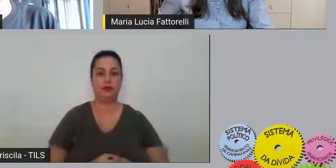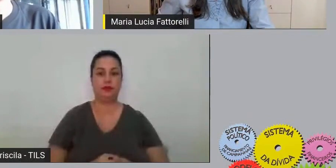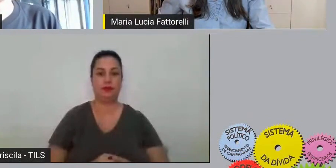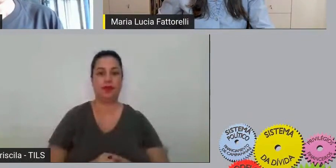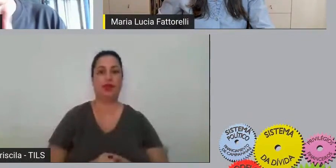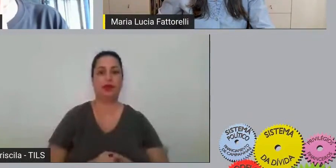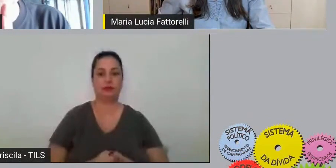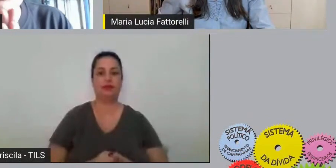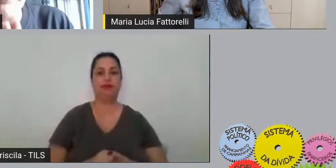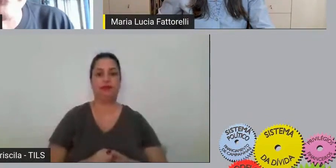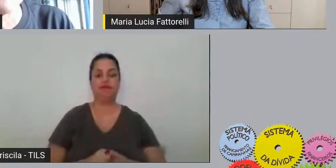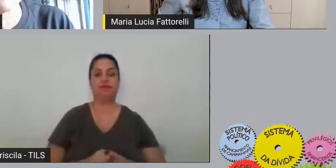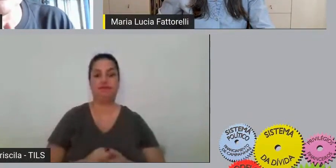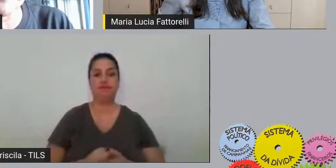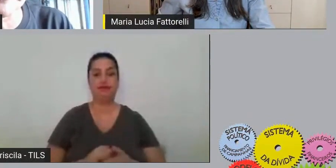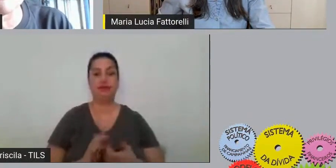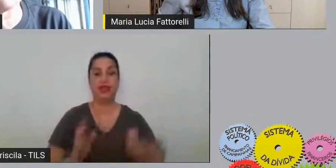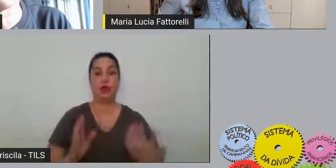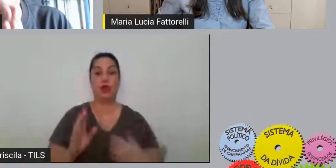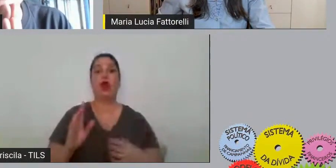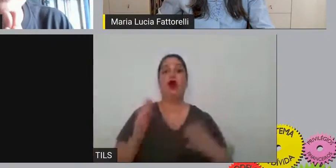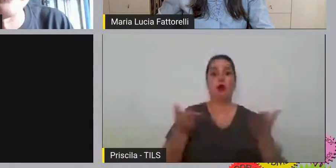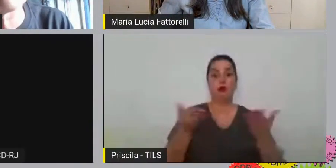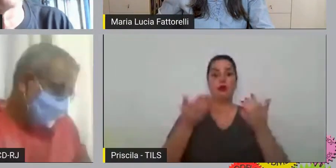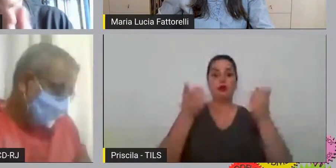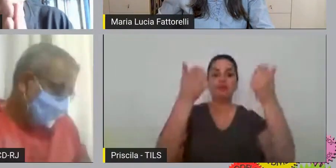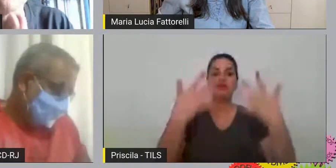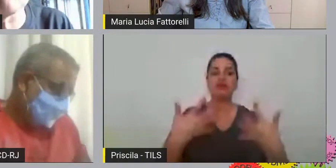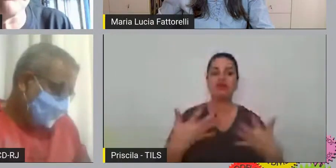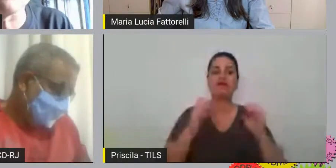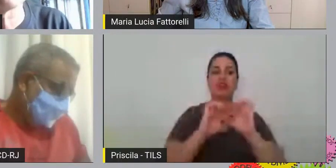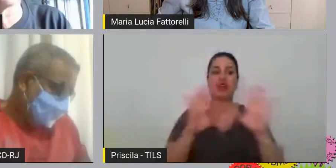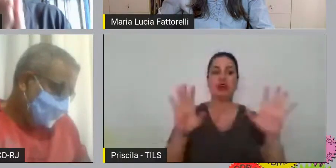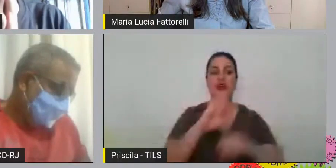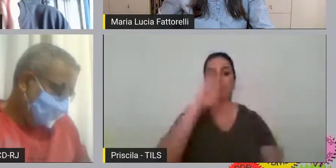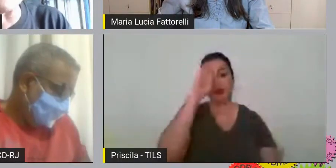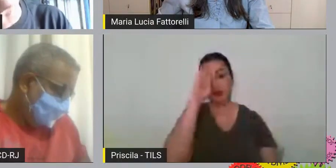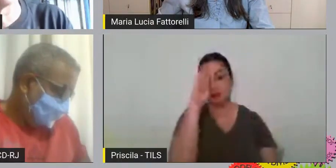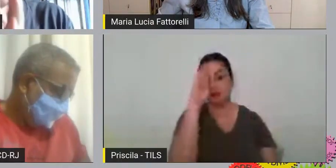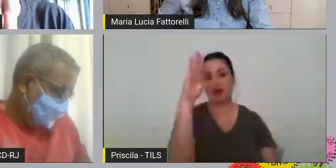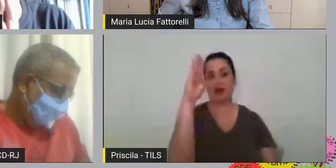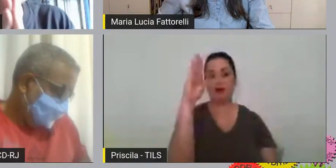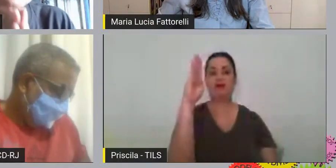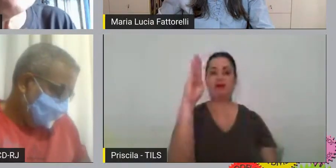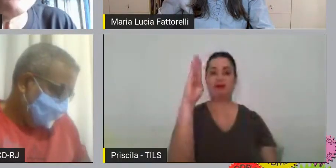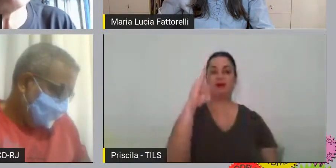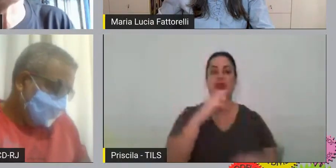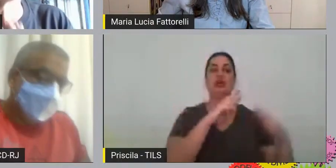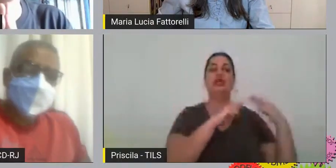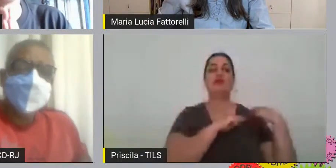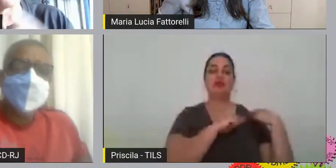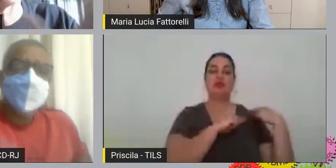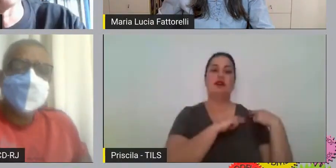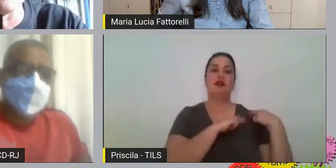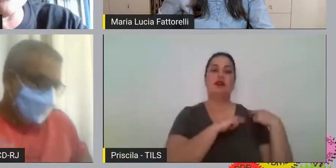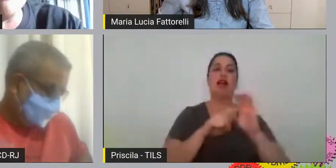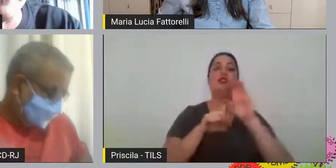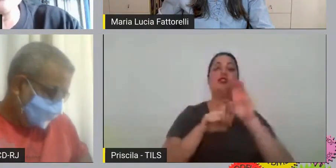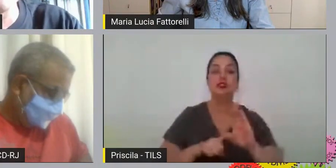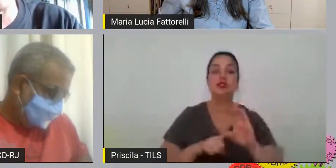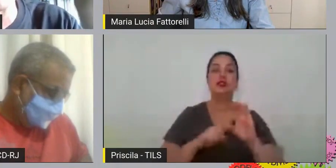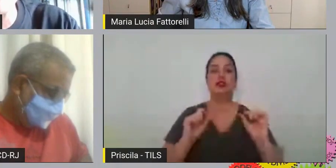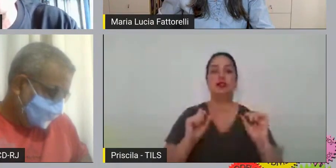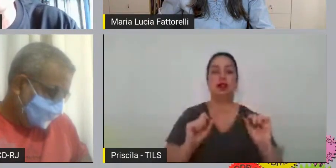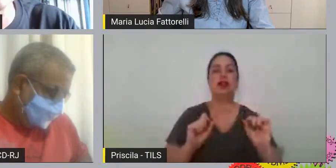claro, os principais responsáveis pela quebra do Produban são os usineiros. Está aqui